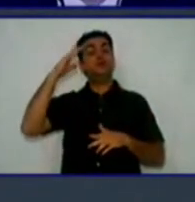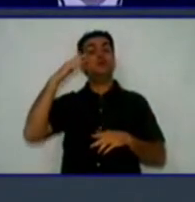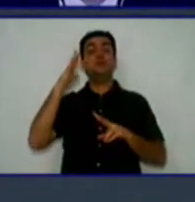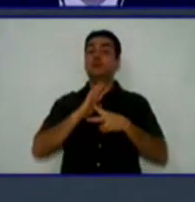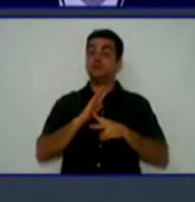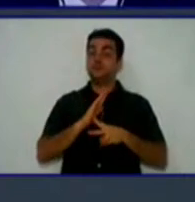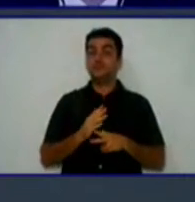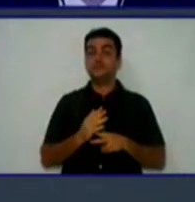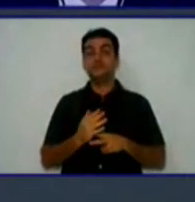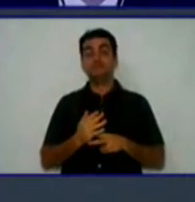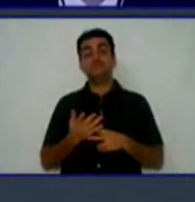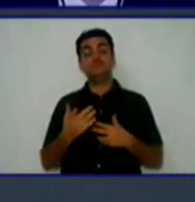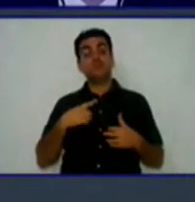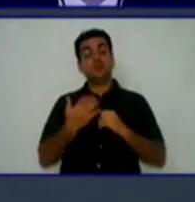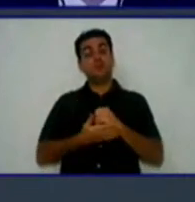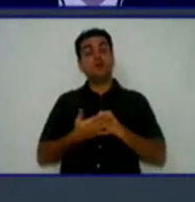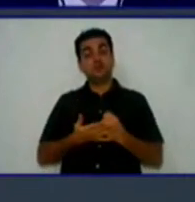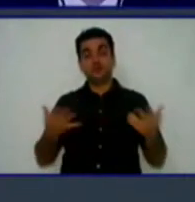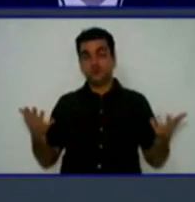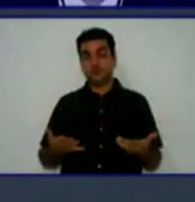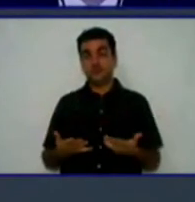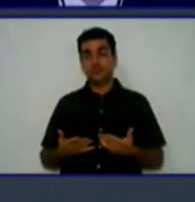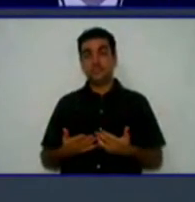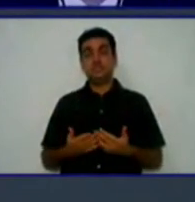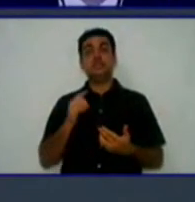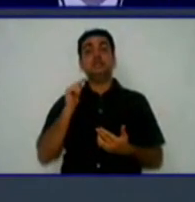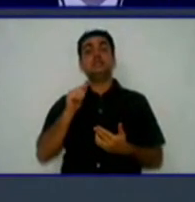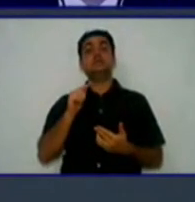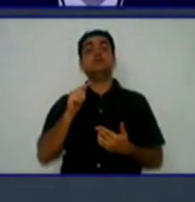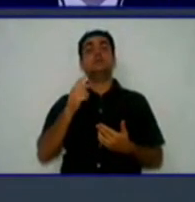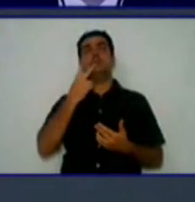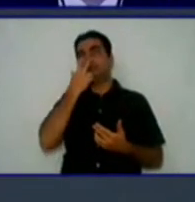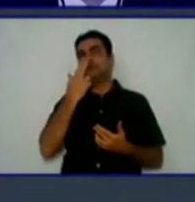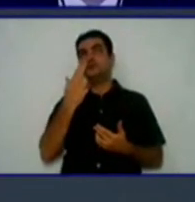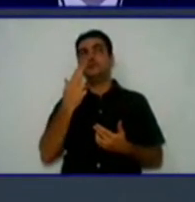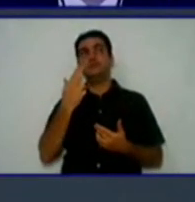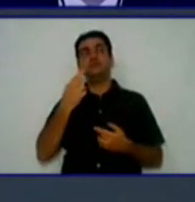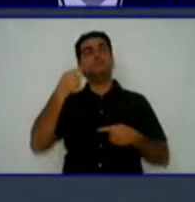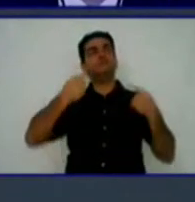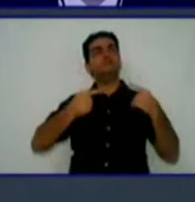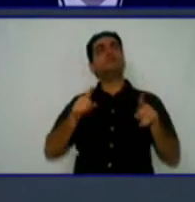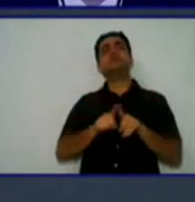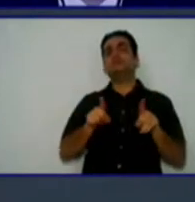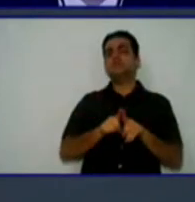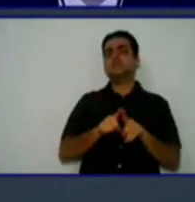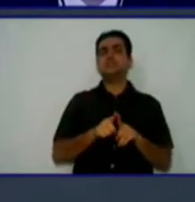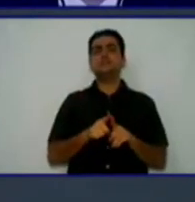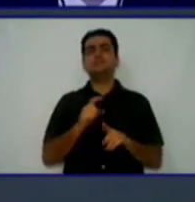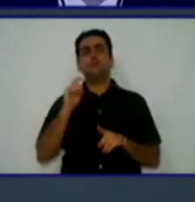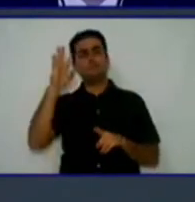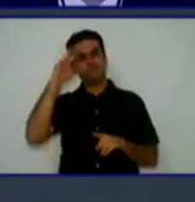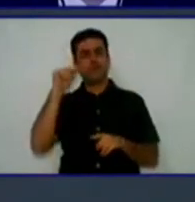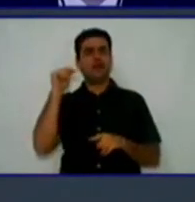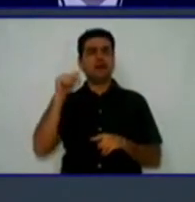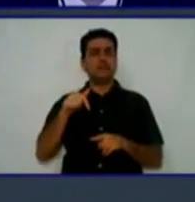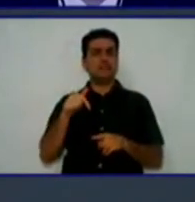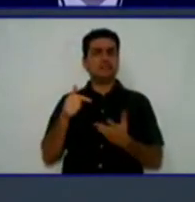precedentes nesse sentido. O presente caso apresenta peculiaridades e fragilidades que não